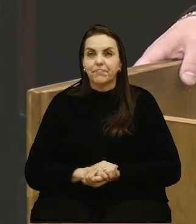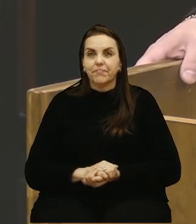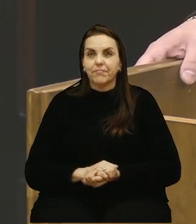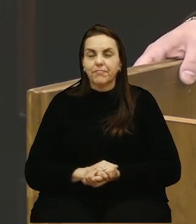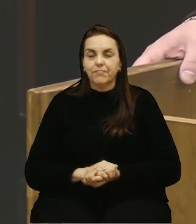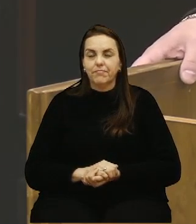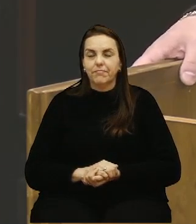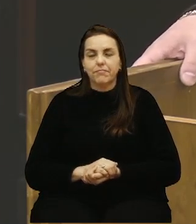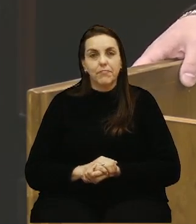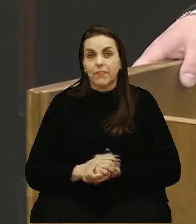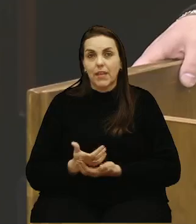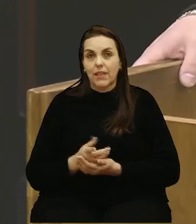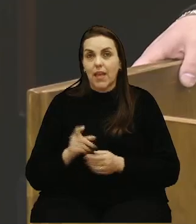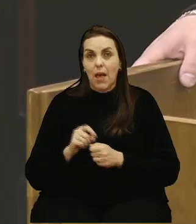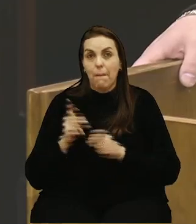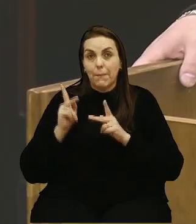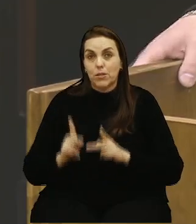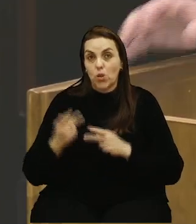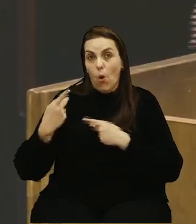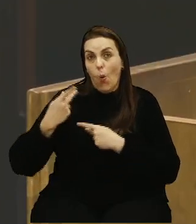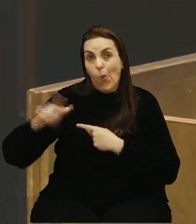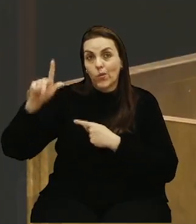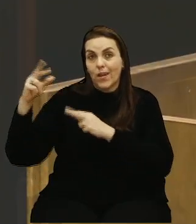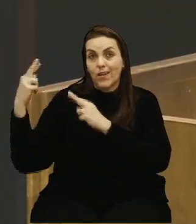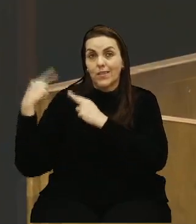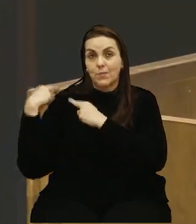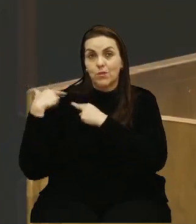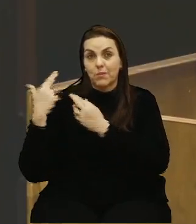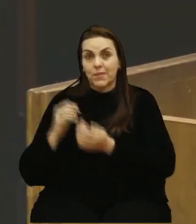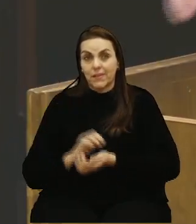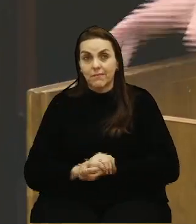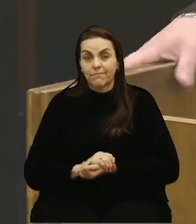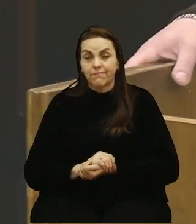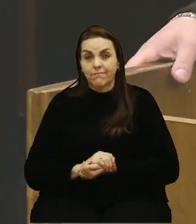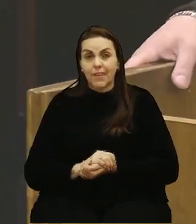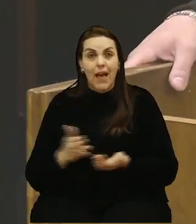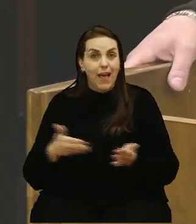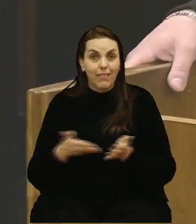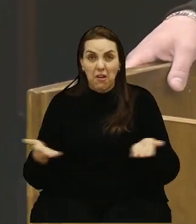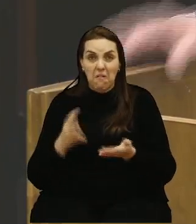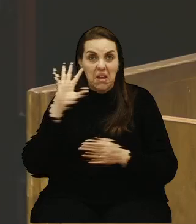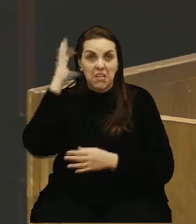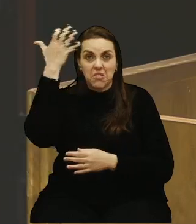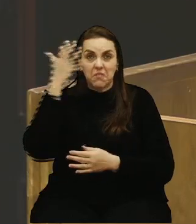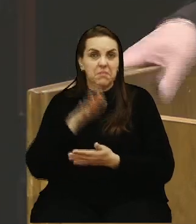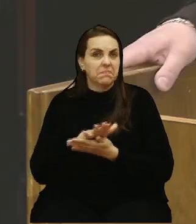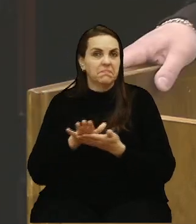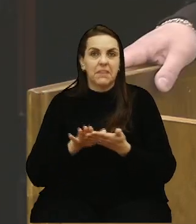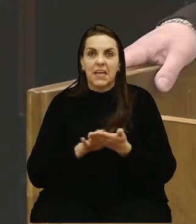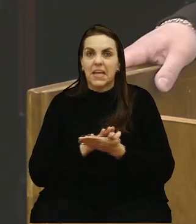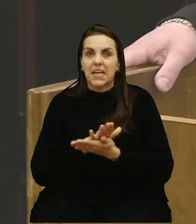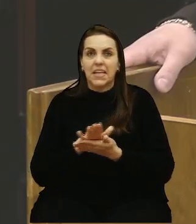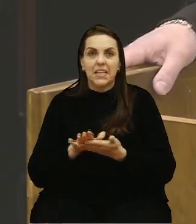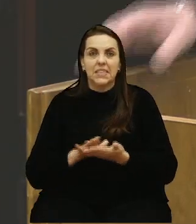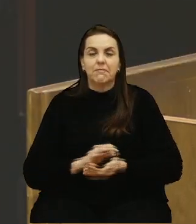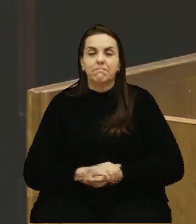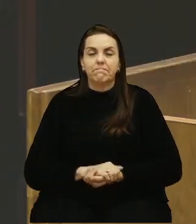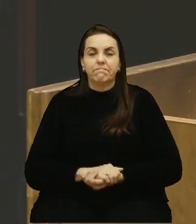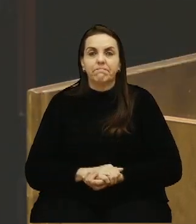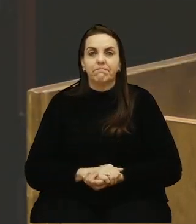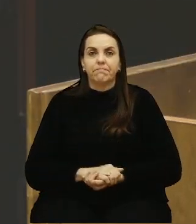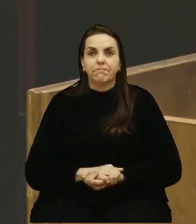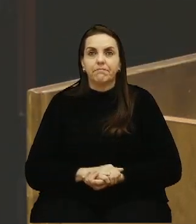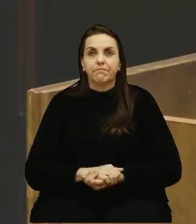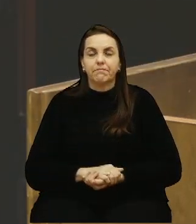às custas dos outros. Até então, nenhuma solução para isso. Nenhuma.